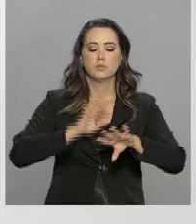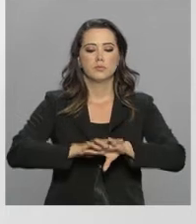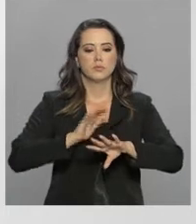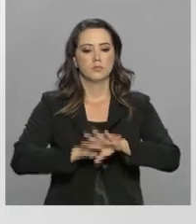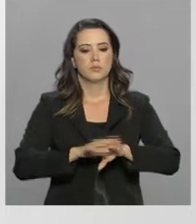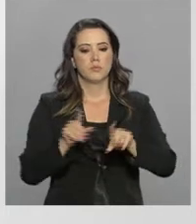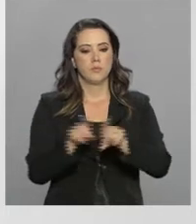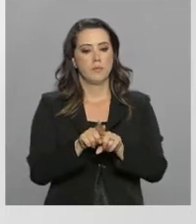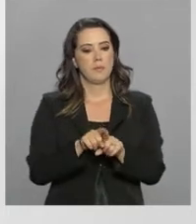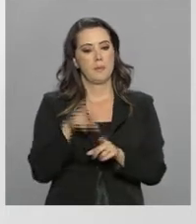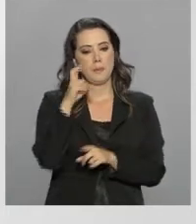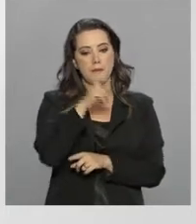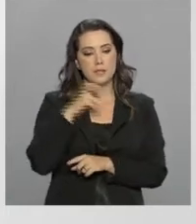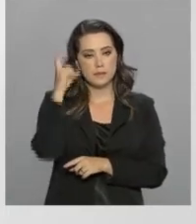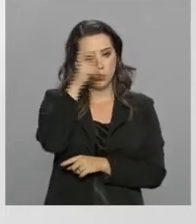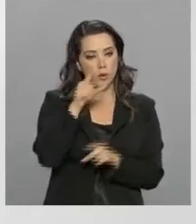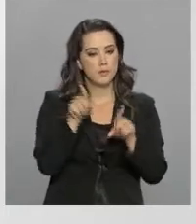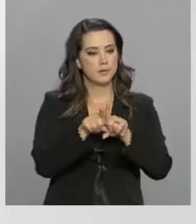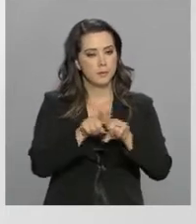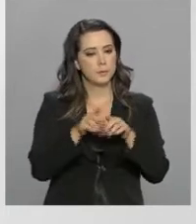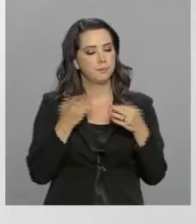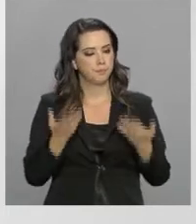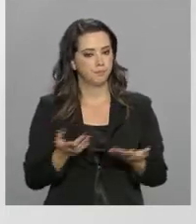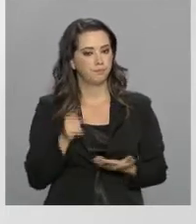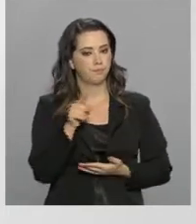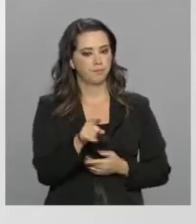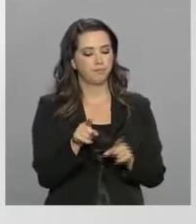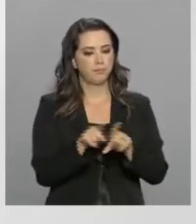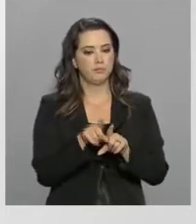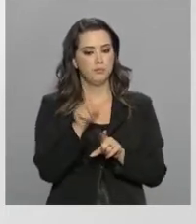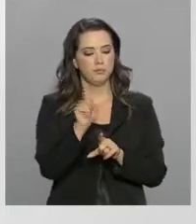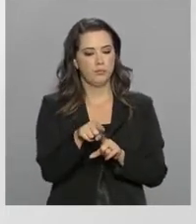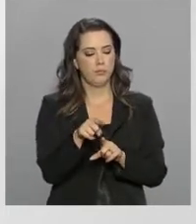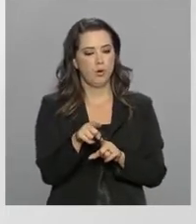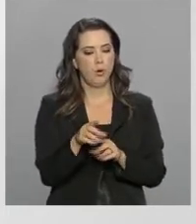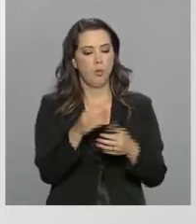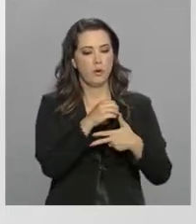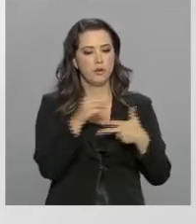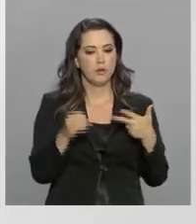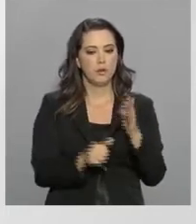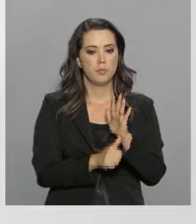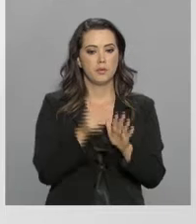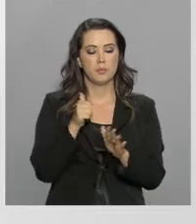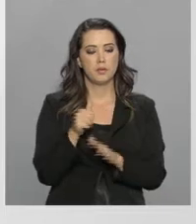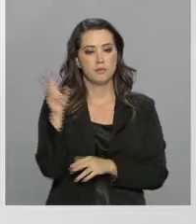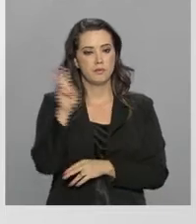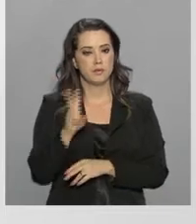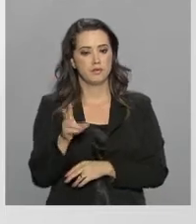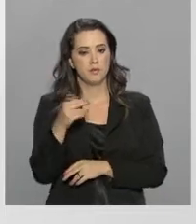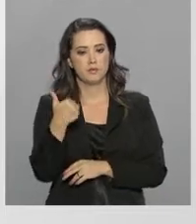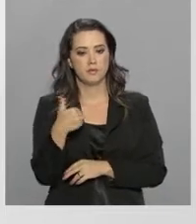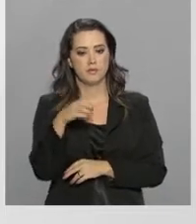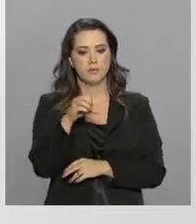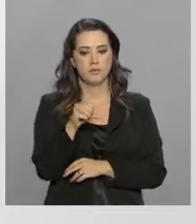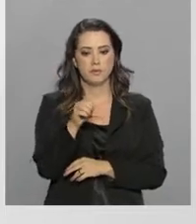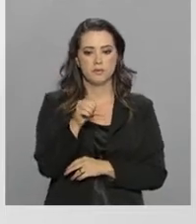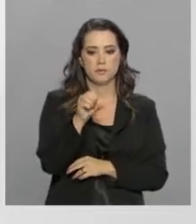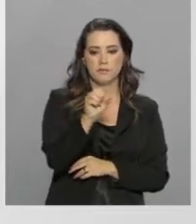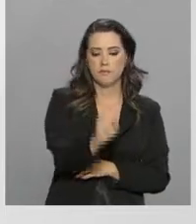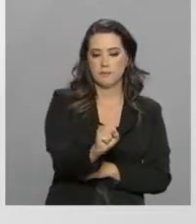com cinco horas de duração o exame nacional do ensino médio foi realizado pela primeira vez em